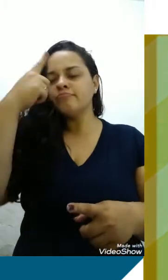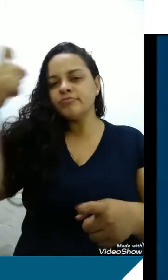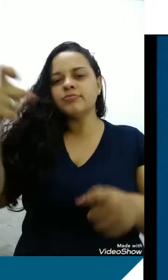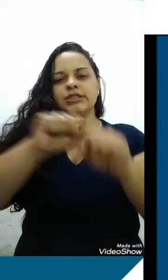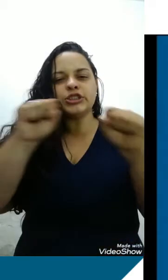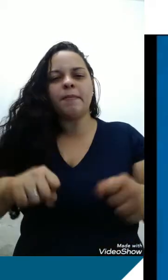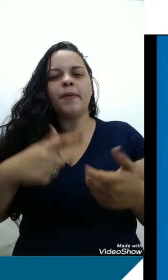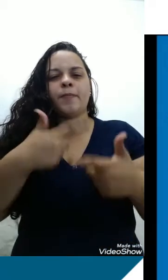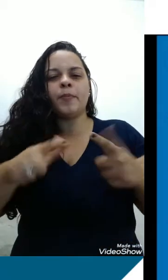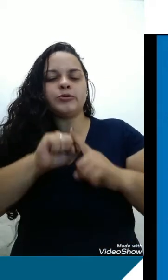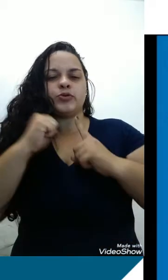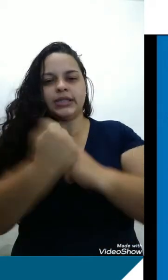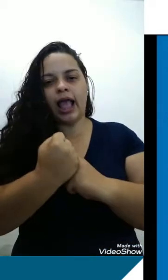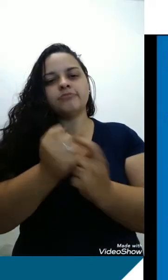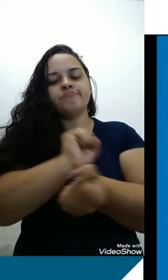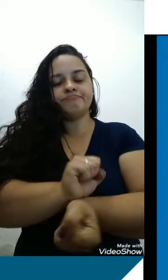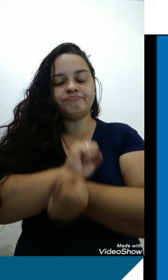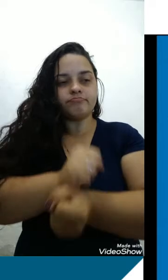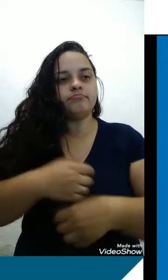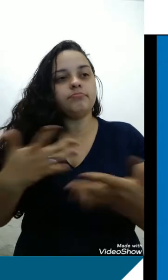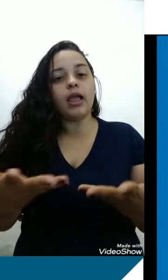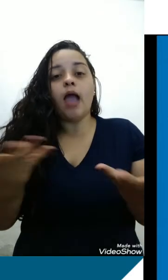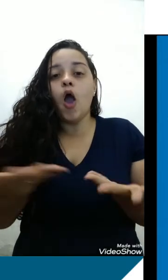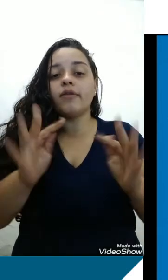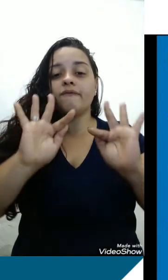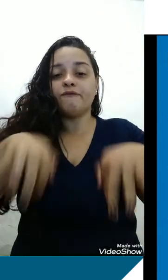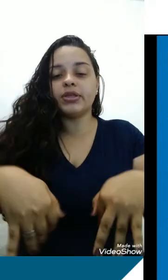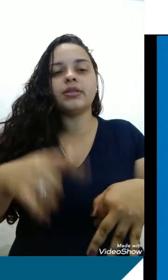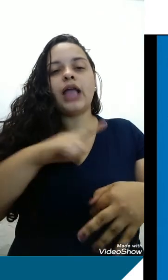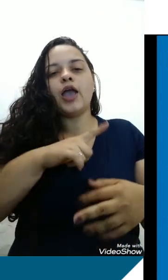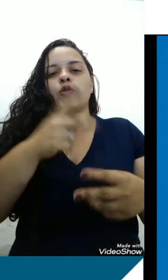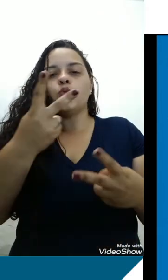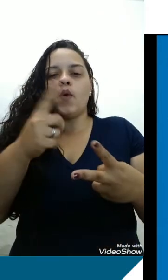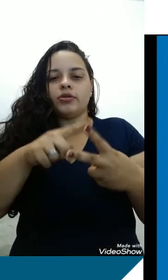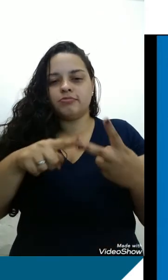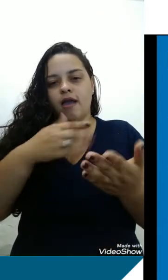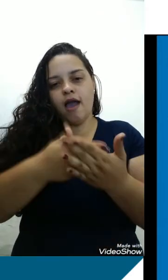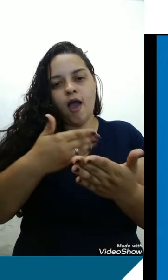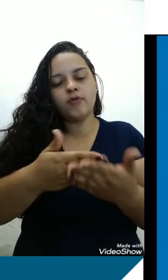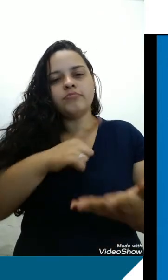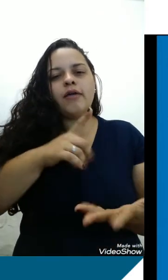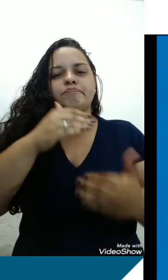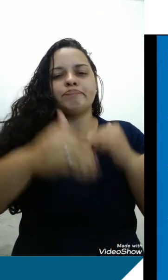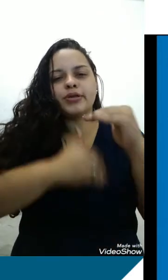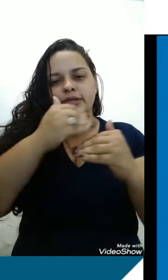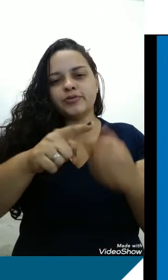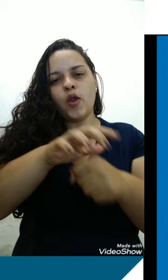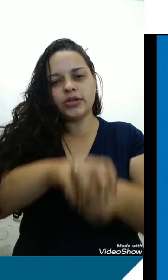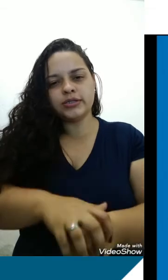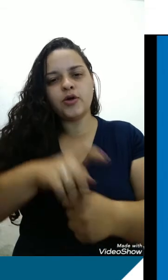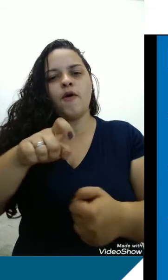escravidão. Bem, por fim, gente, nós vimos nessas duas últimas aulas todo o processo de colonização da América